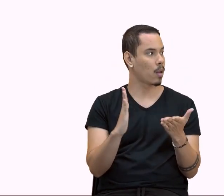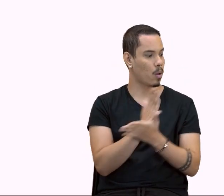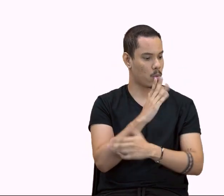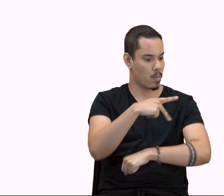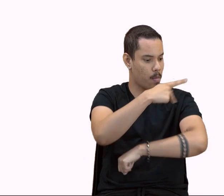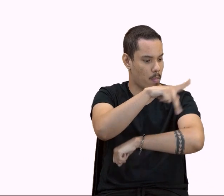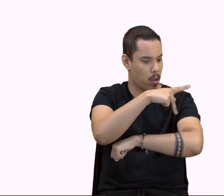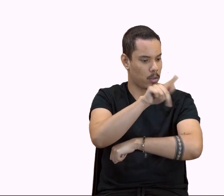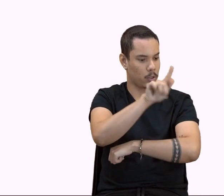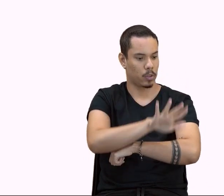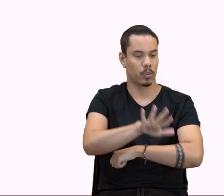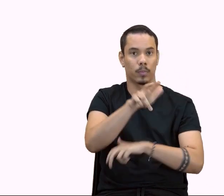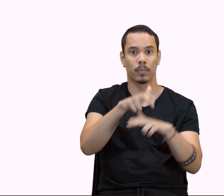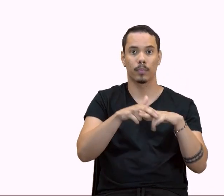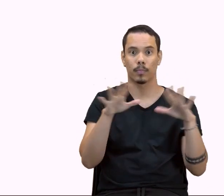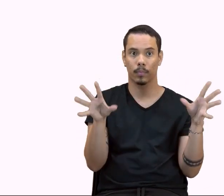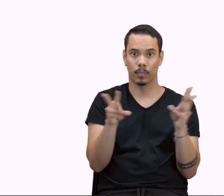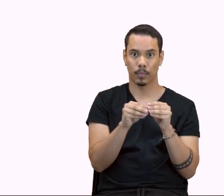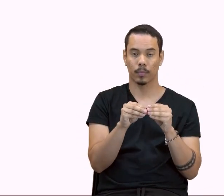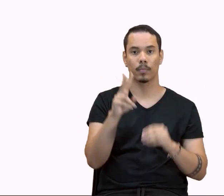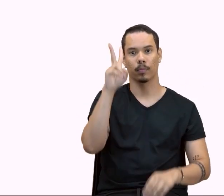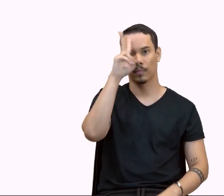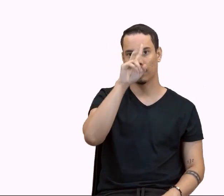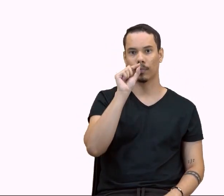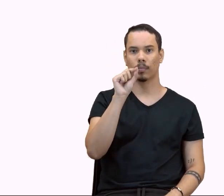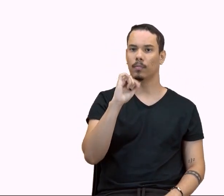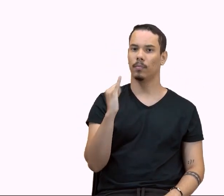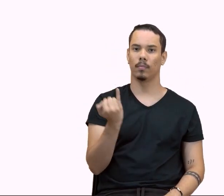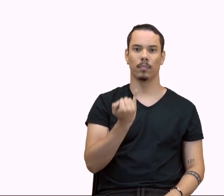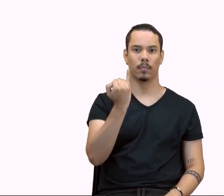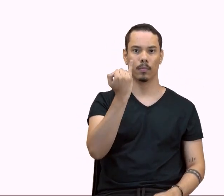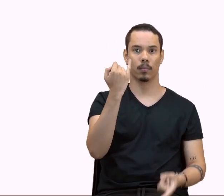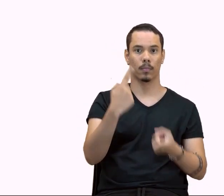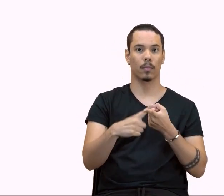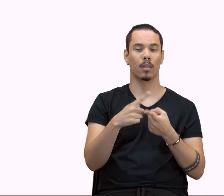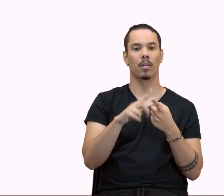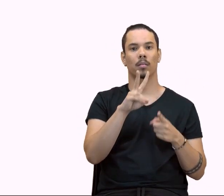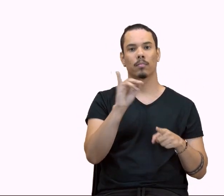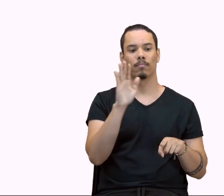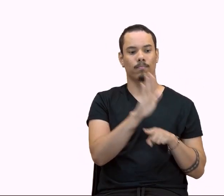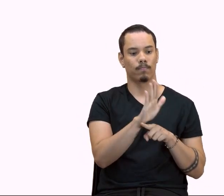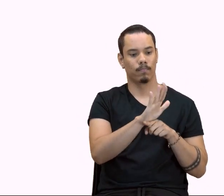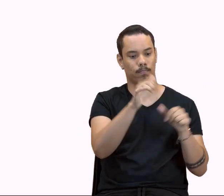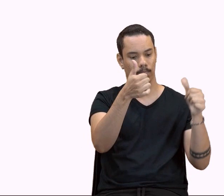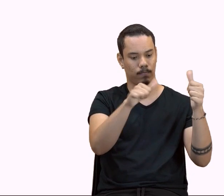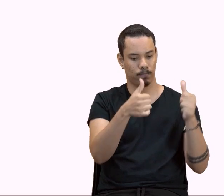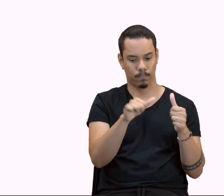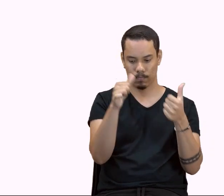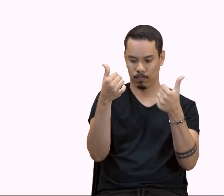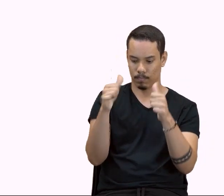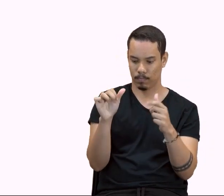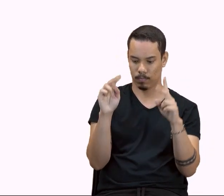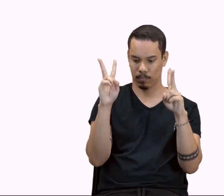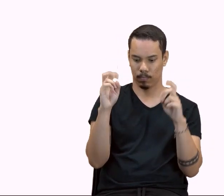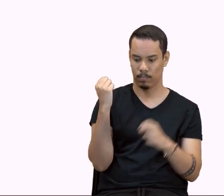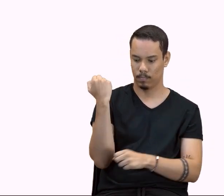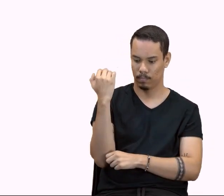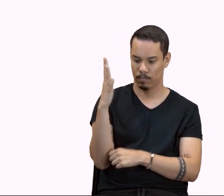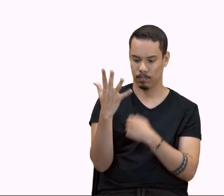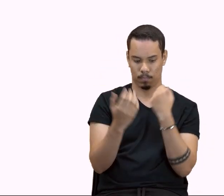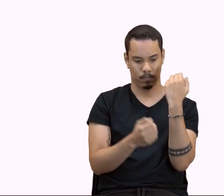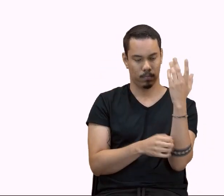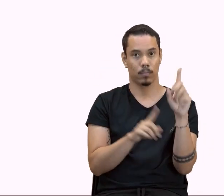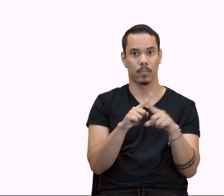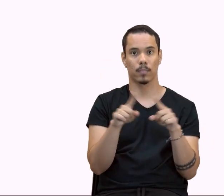Então, esse zoneamento, a gente tem que lembrar, ele é importante porque ele vai verificar essa questão do meio ambiente, mas também